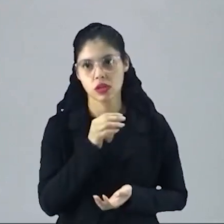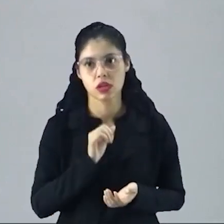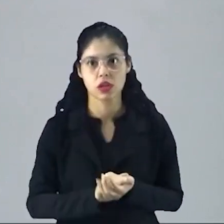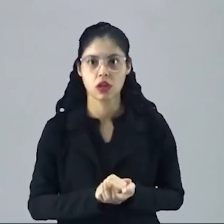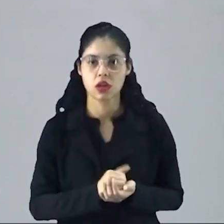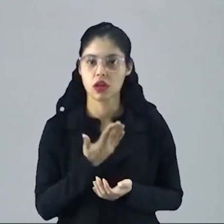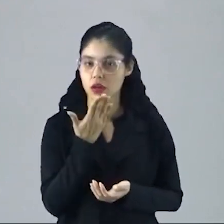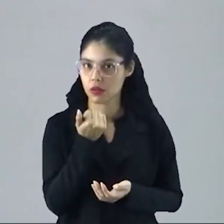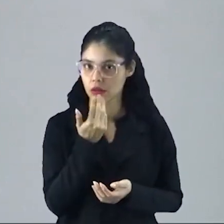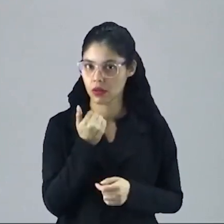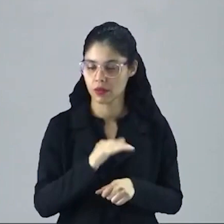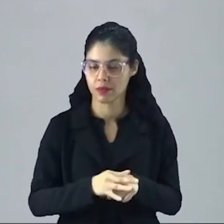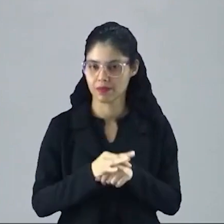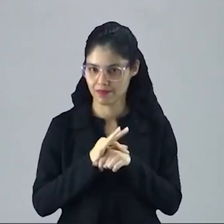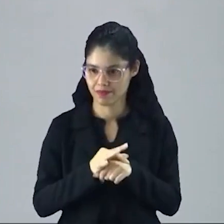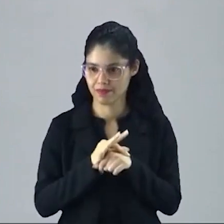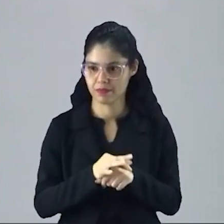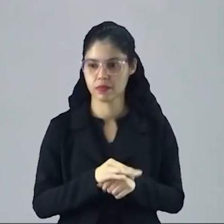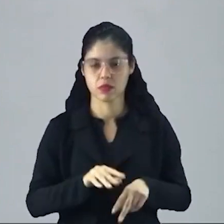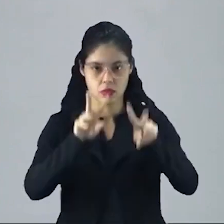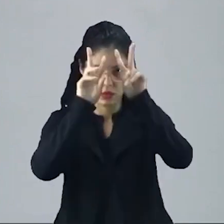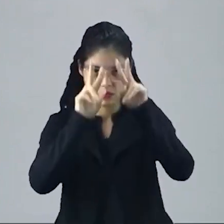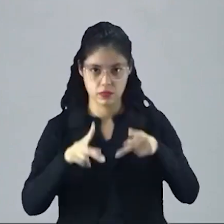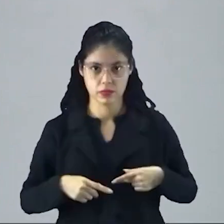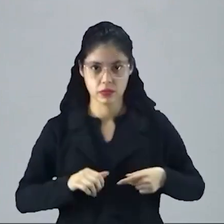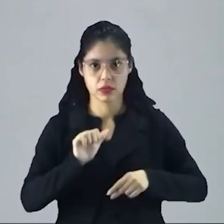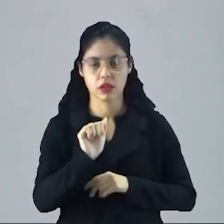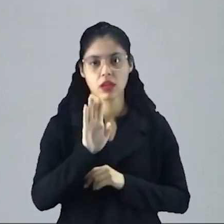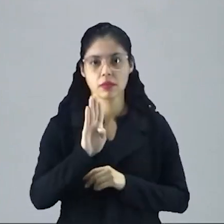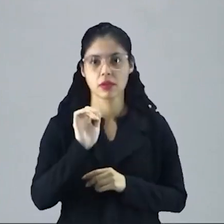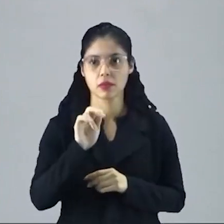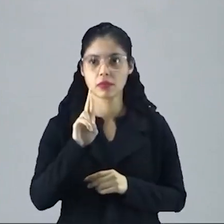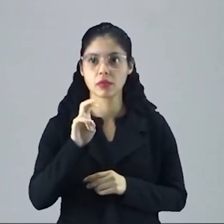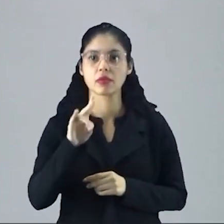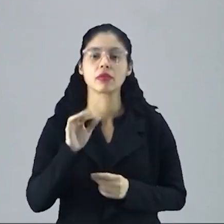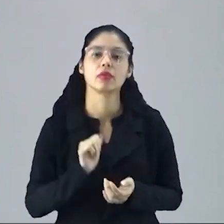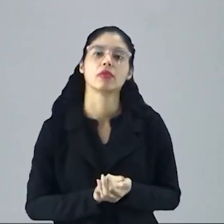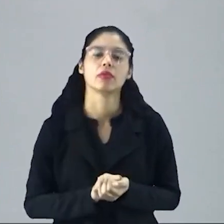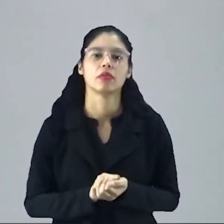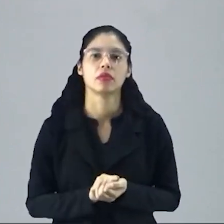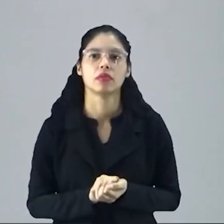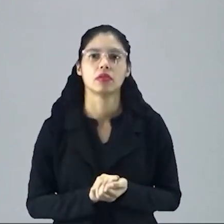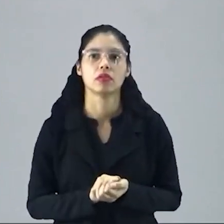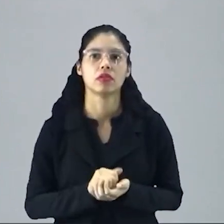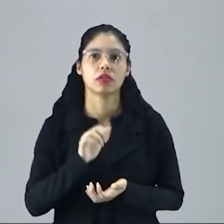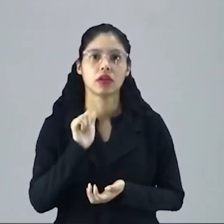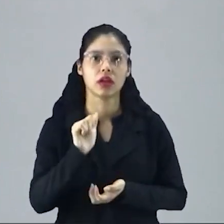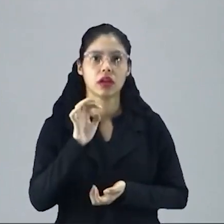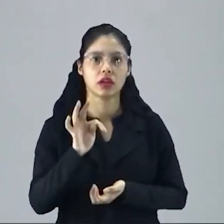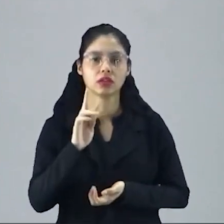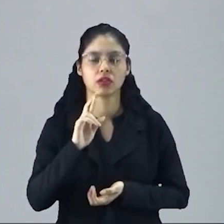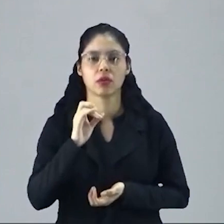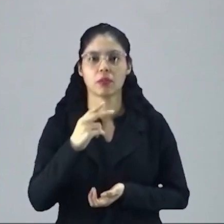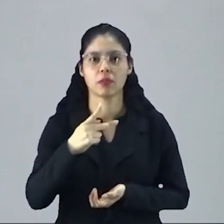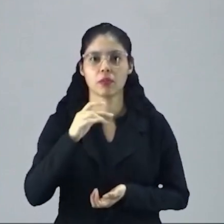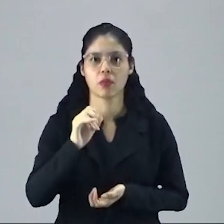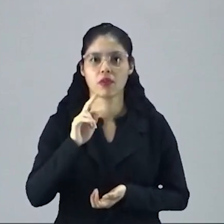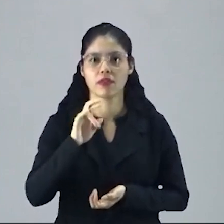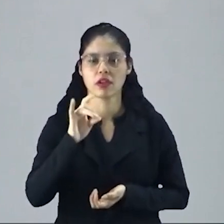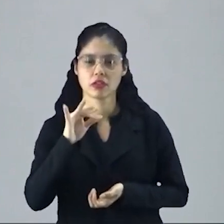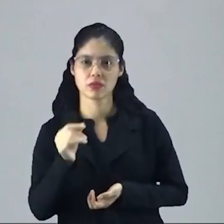come carne humana. Né? Então, o Abapuru é o sinônimo do antropofagismo,